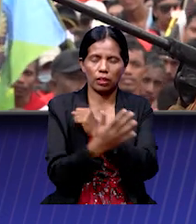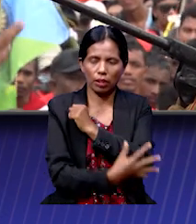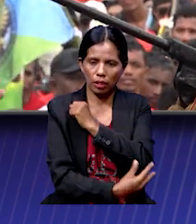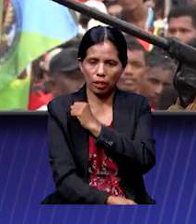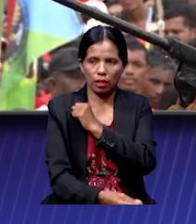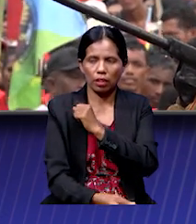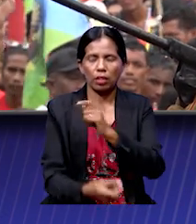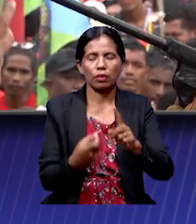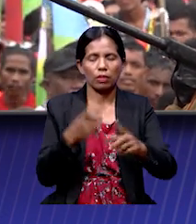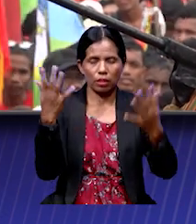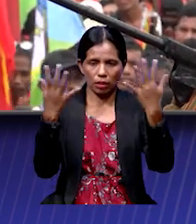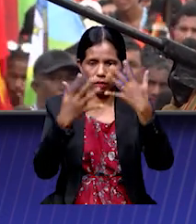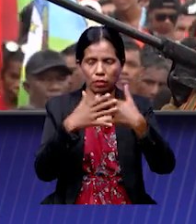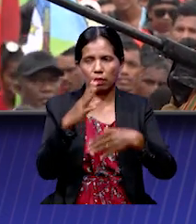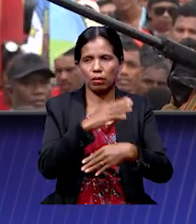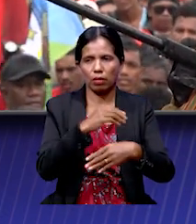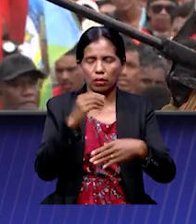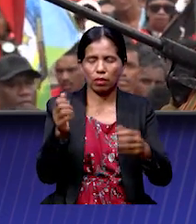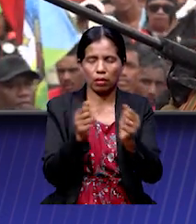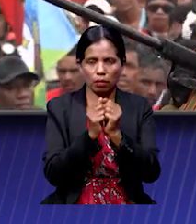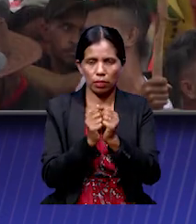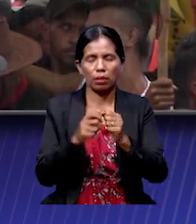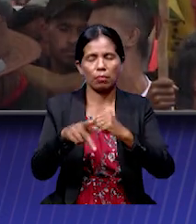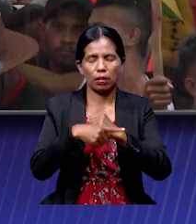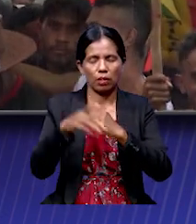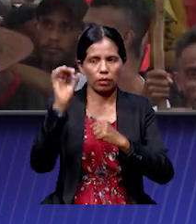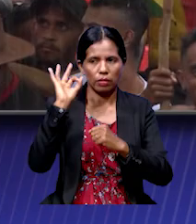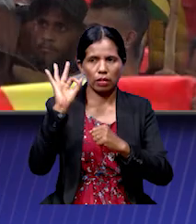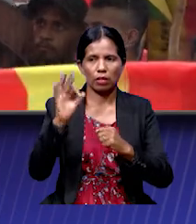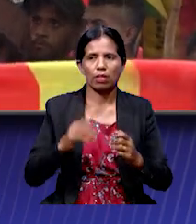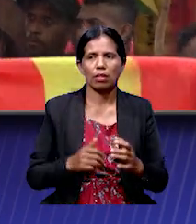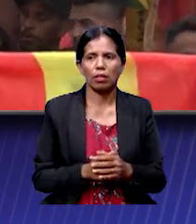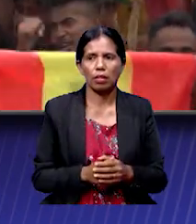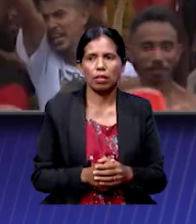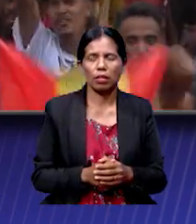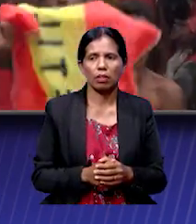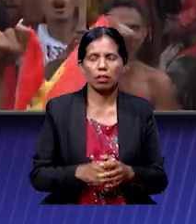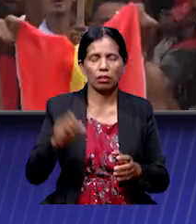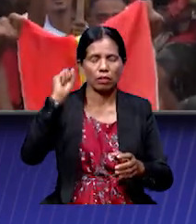povo, se macuco, macuco, mas tem que muito com o Fretilin. Viva Fretilin!